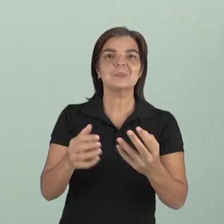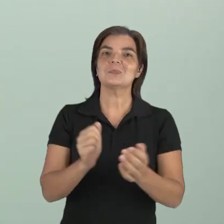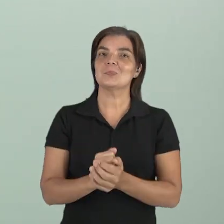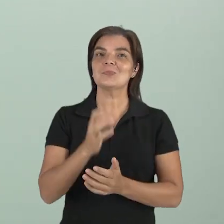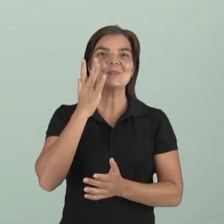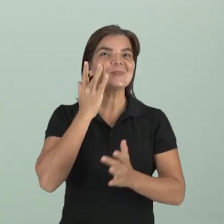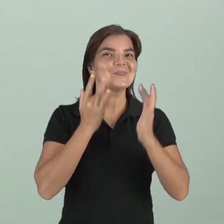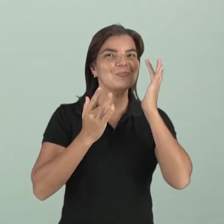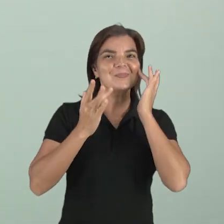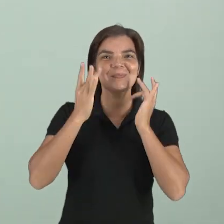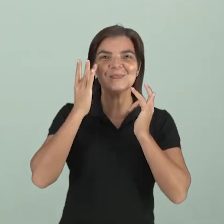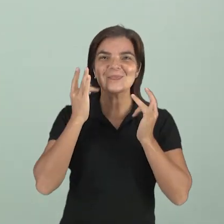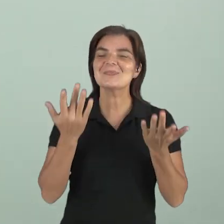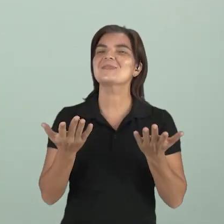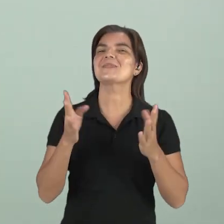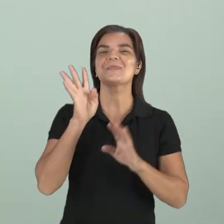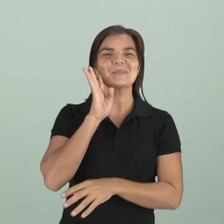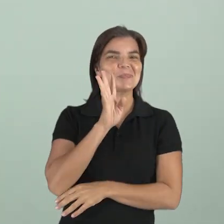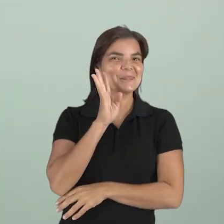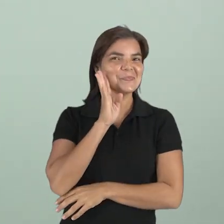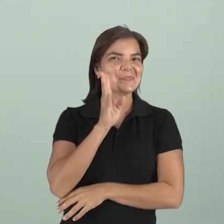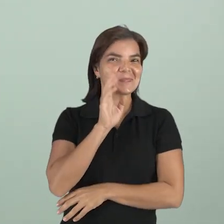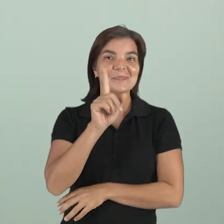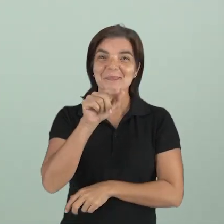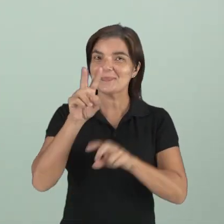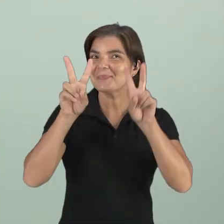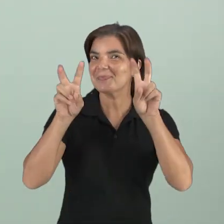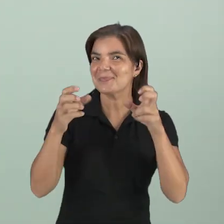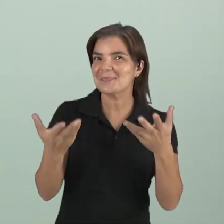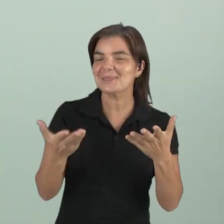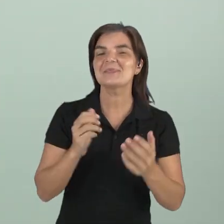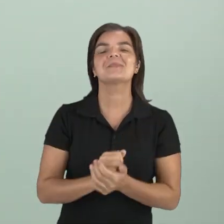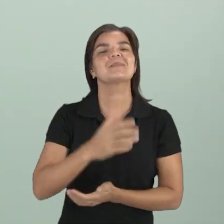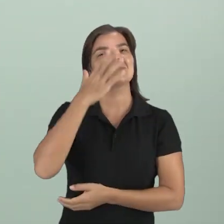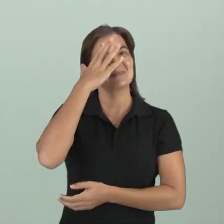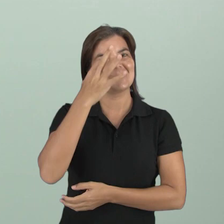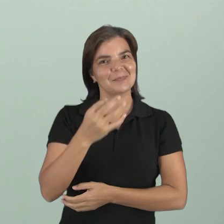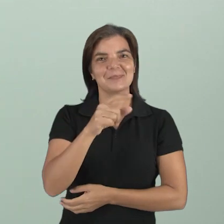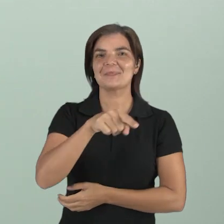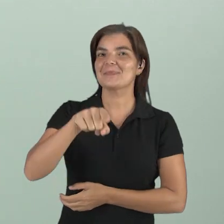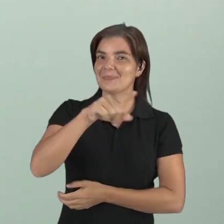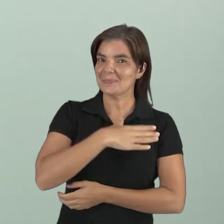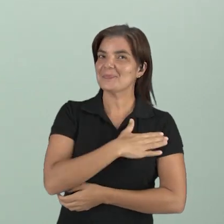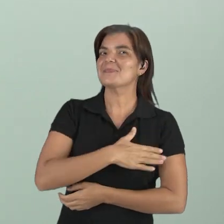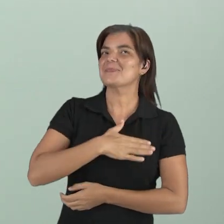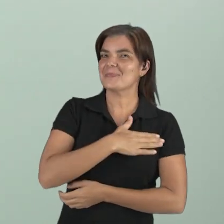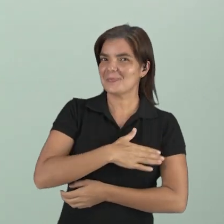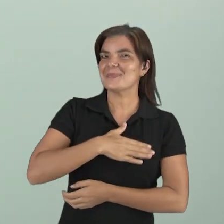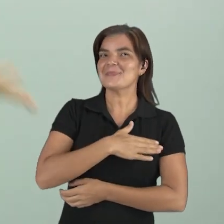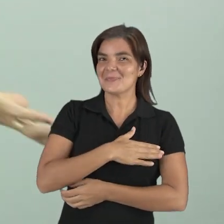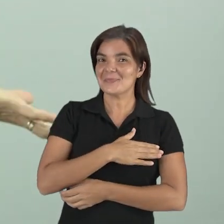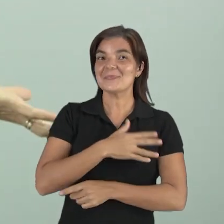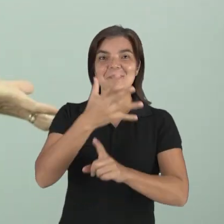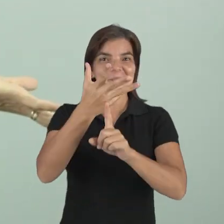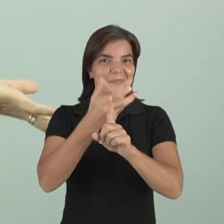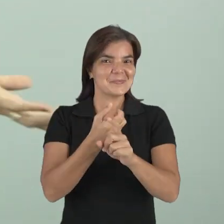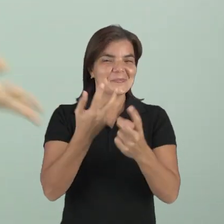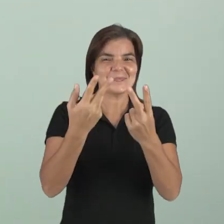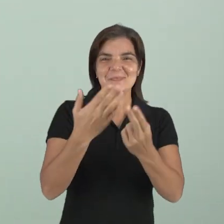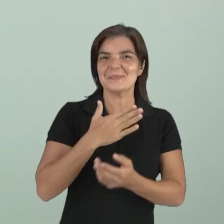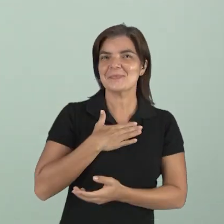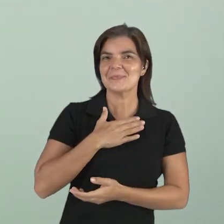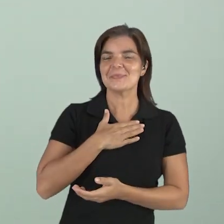sobre teatro. Muito legal esse assunto, né, gente? Eu tenho certeza que você gosta desse tipo de arte, assim como